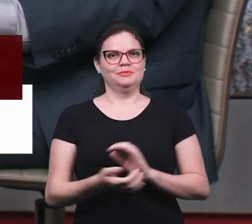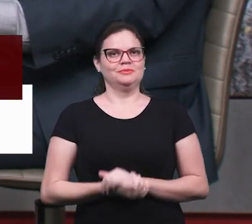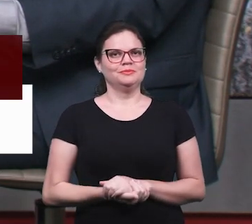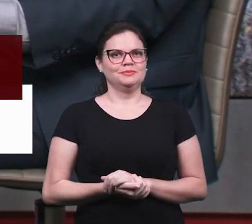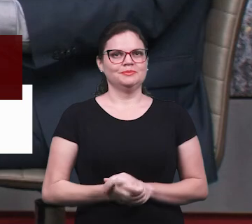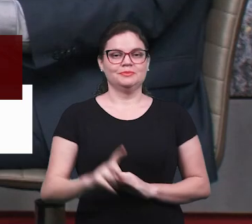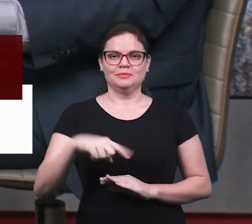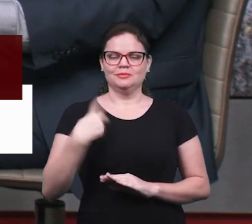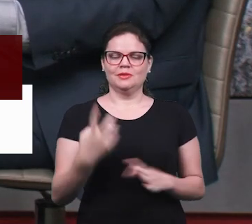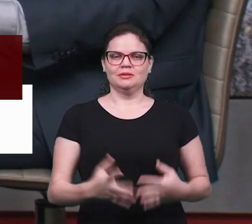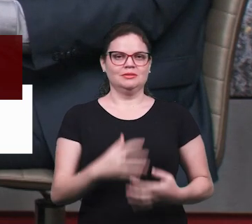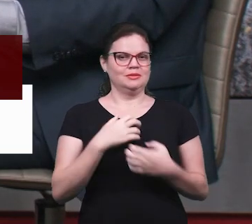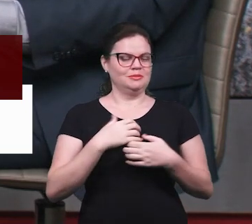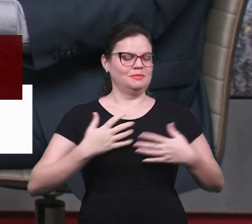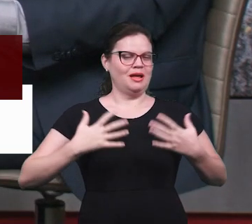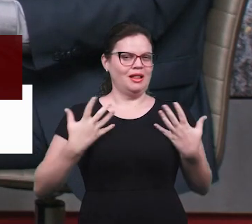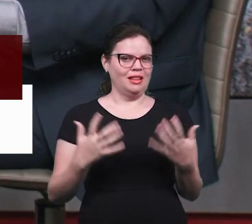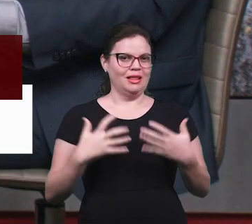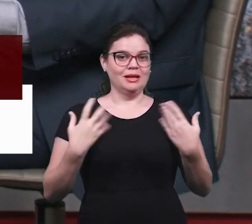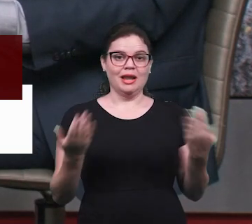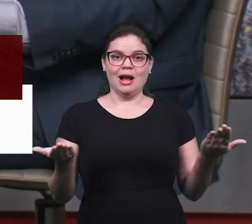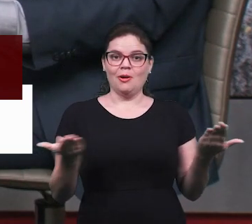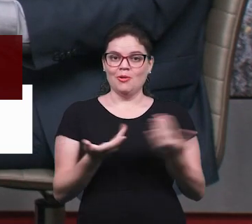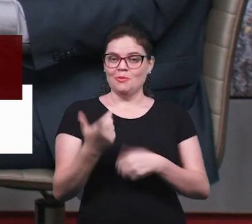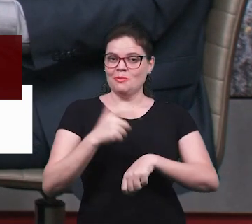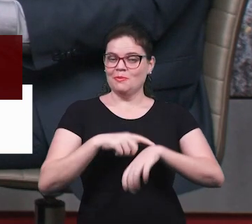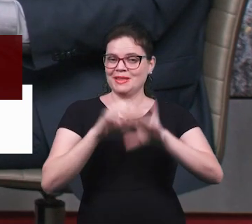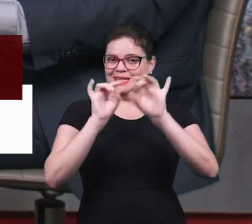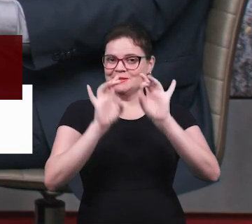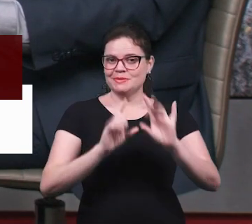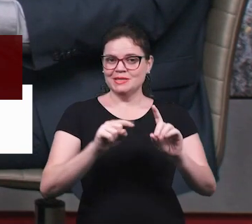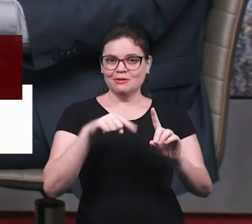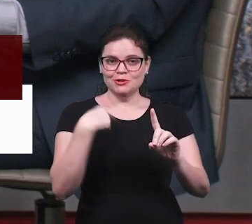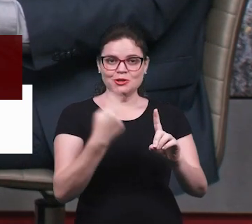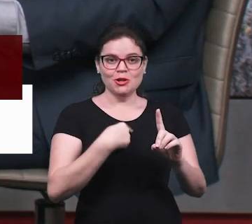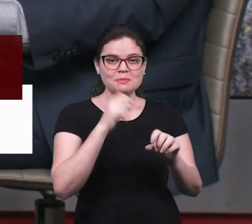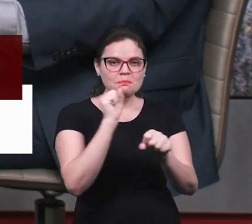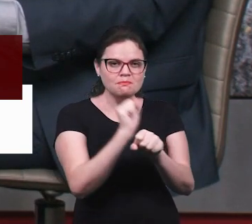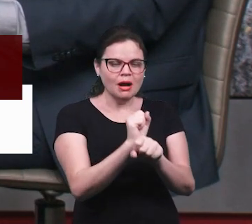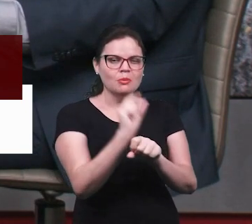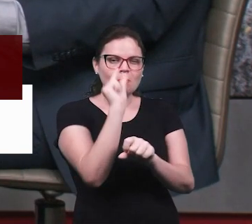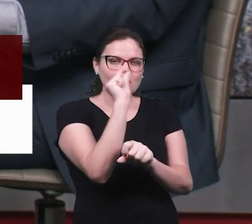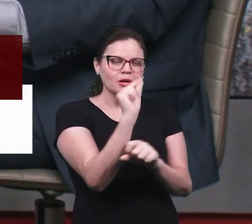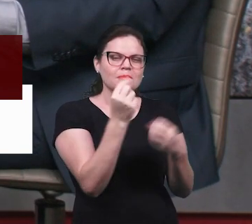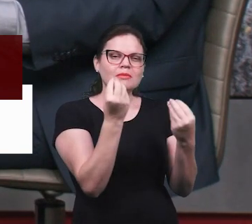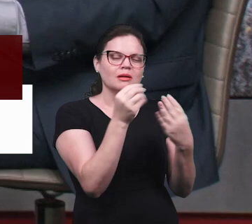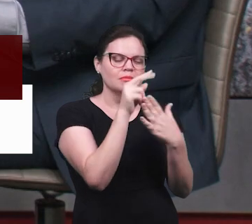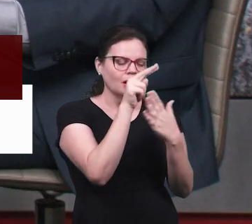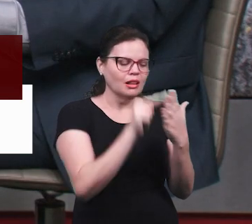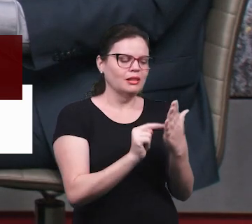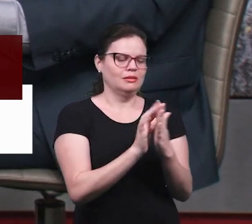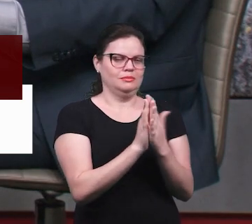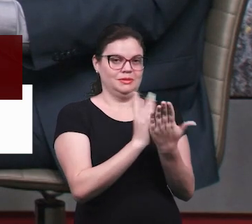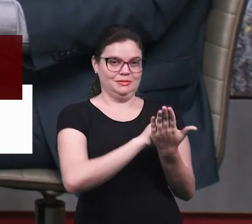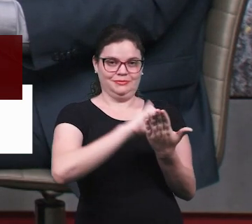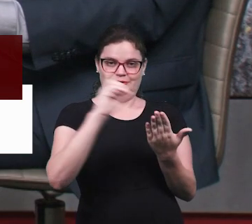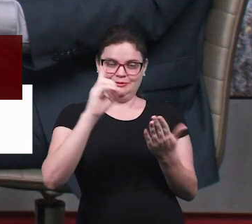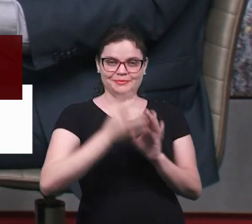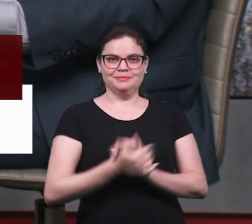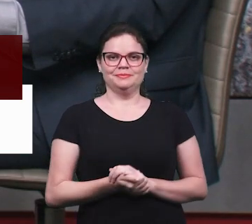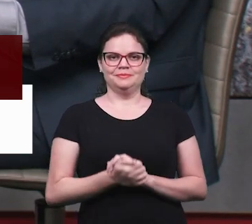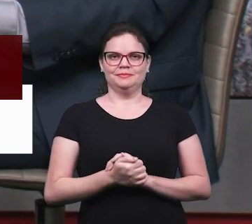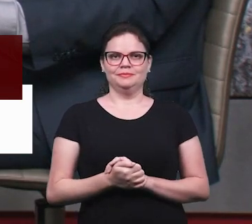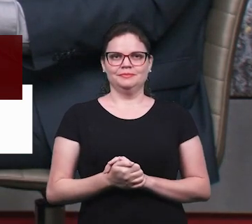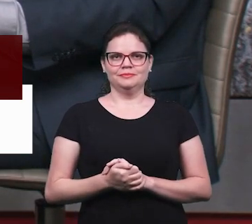É uma alegria para nós reservarmos um tempo do nosso dia para nós nos dedicarmos à leitura da Palavra de Deus. E